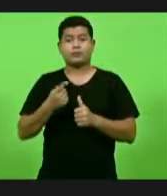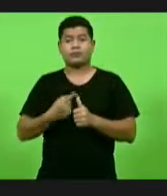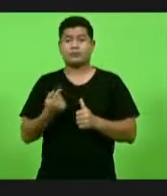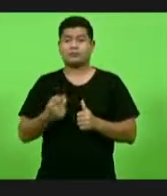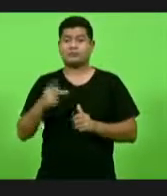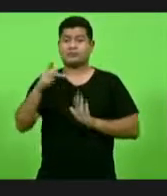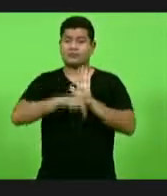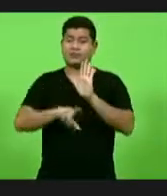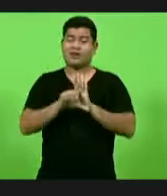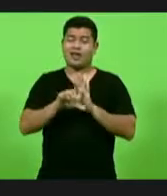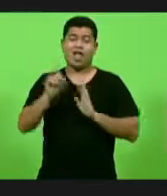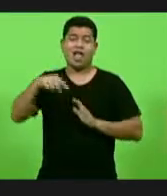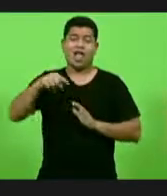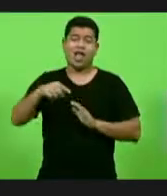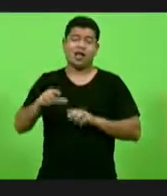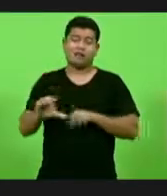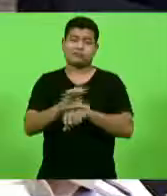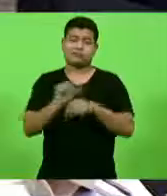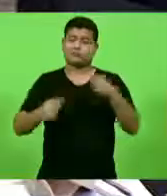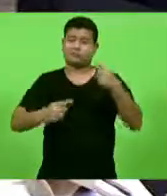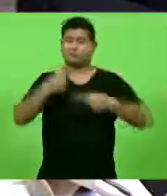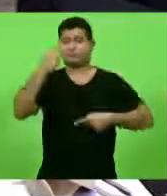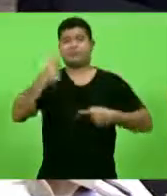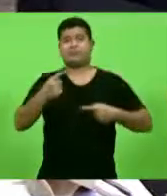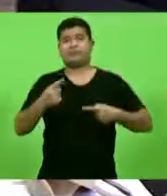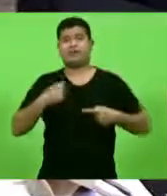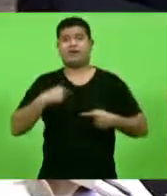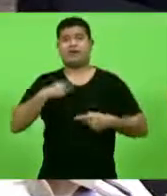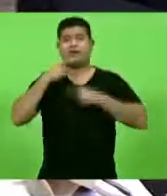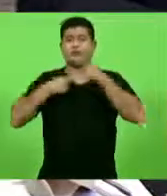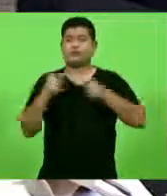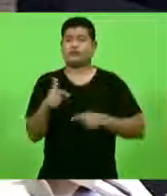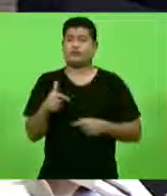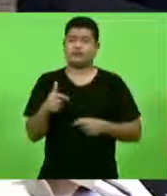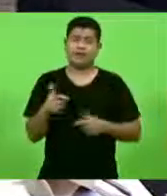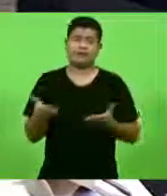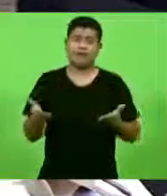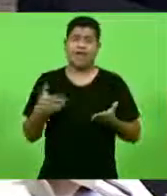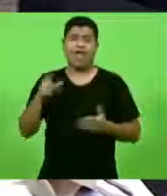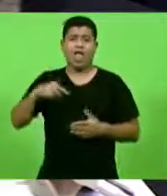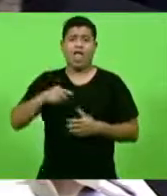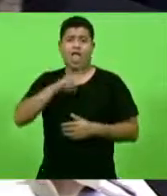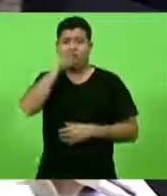flagrantemente inconstitucional. Mas ele é flagrantemente, ele não tem nem dúvida aqui. Ele é uma invasão...